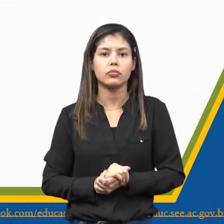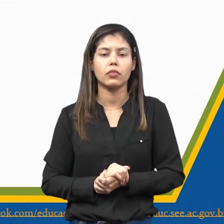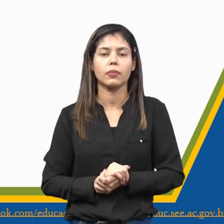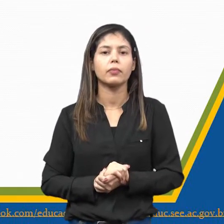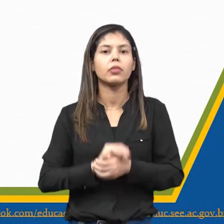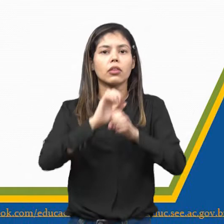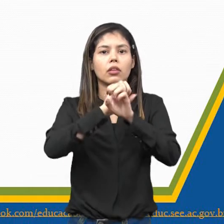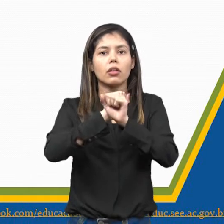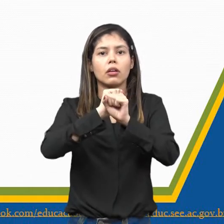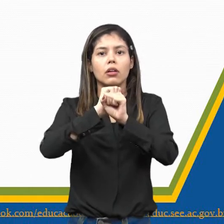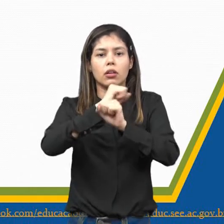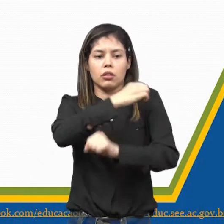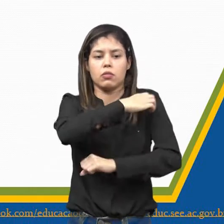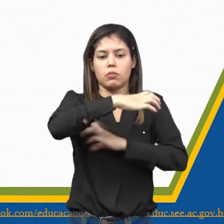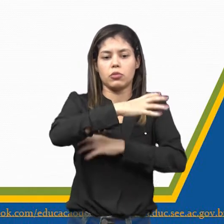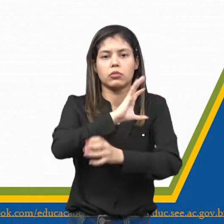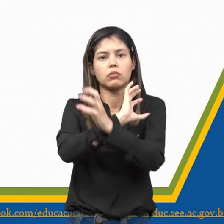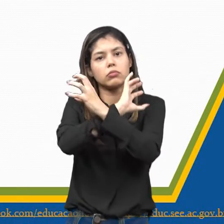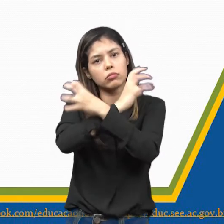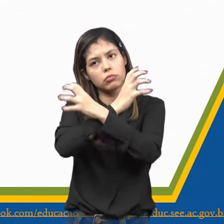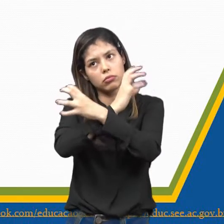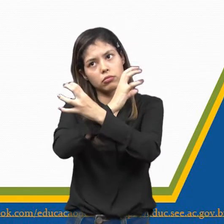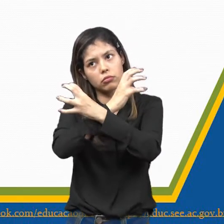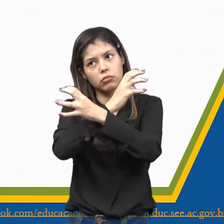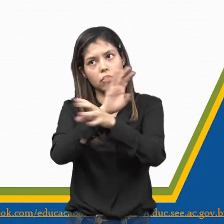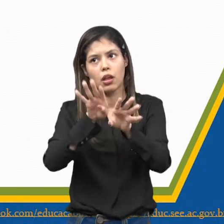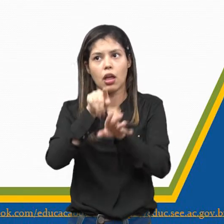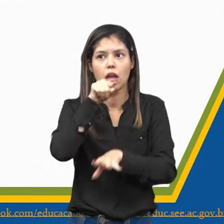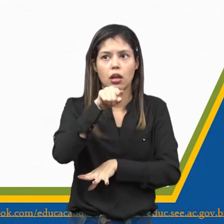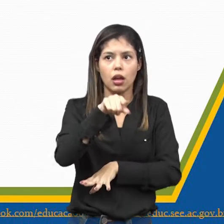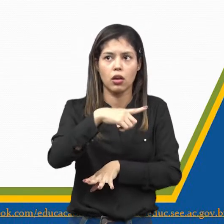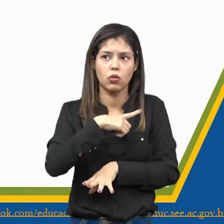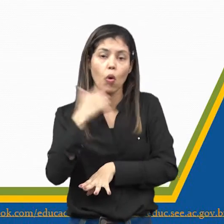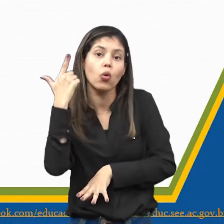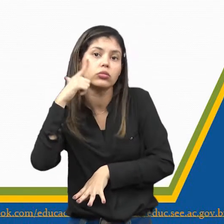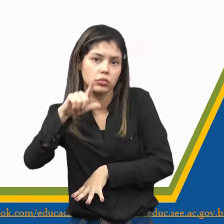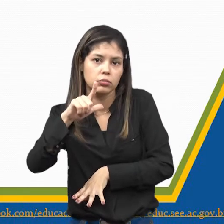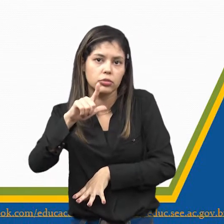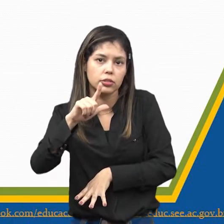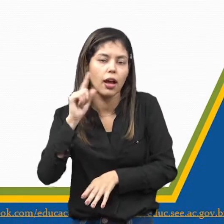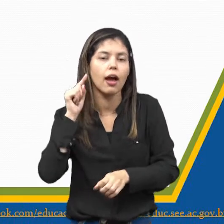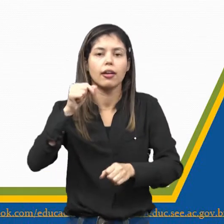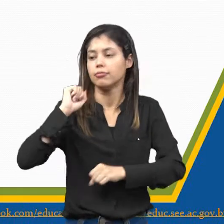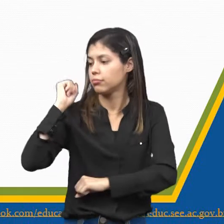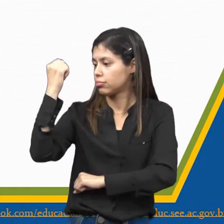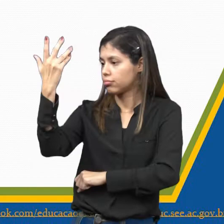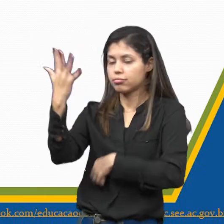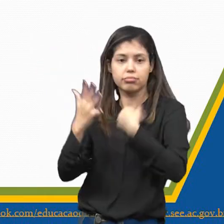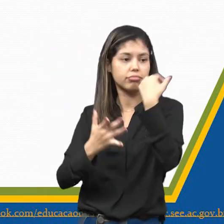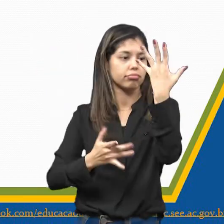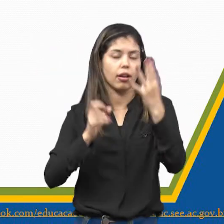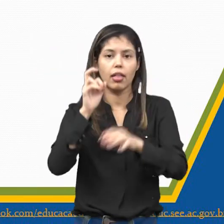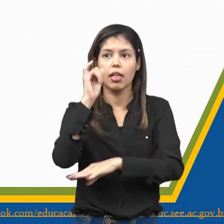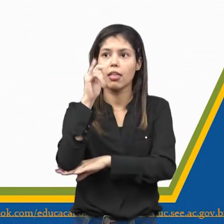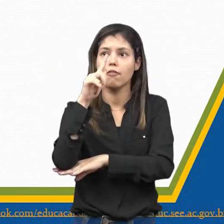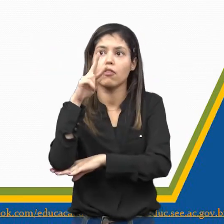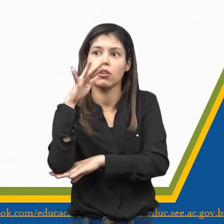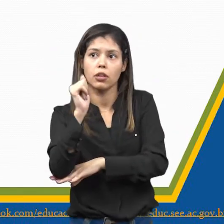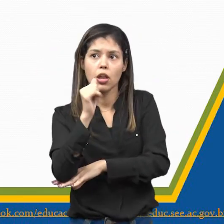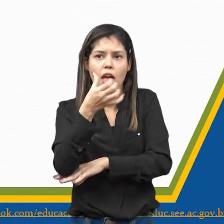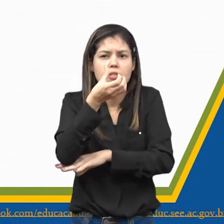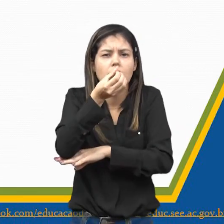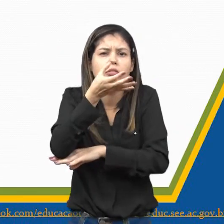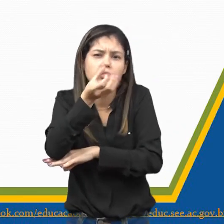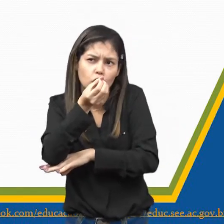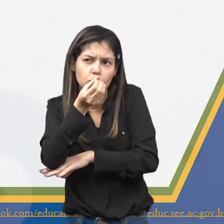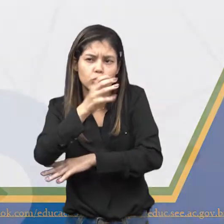E os músculos esqueléticos ou estriados são aqueles que conseguimos controlar. Eles são voluntários e somam em torno de